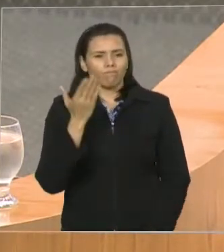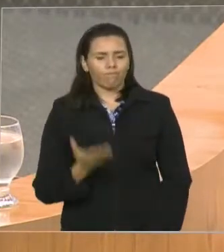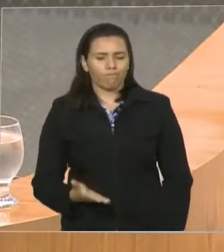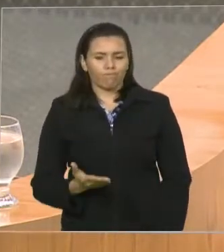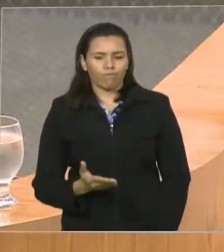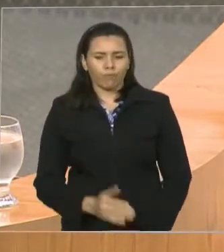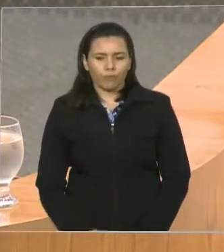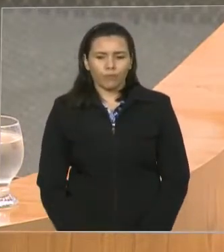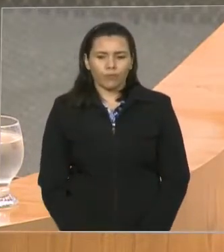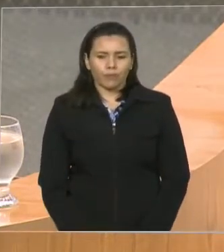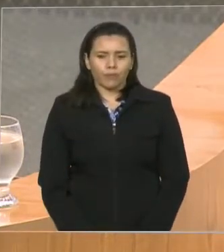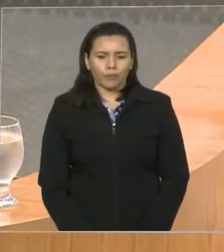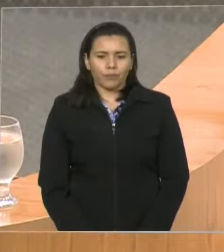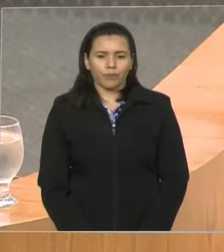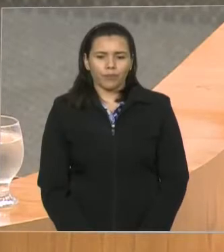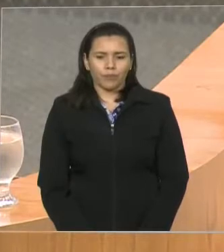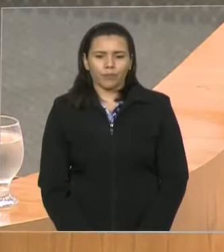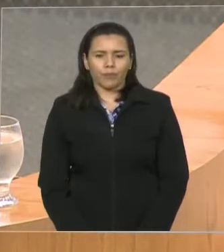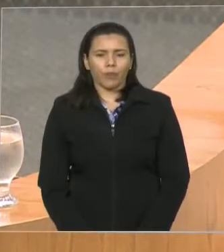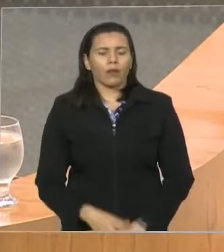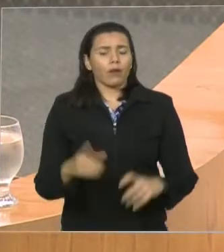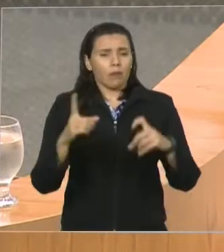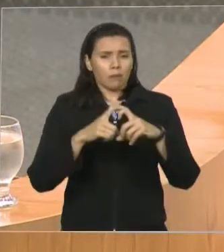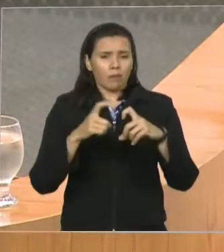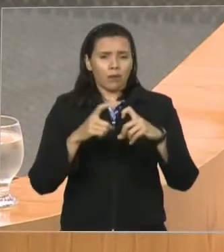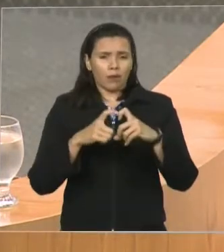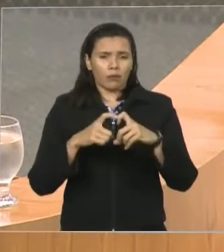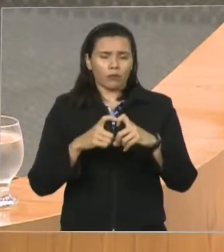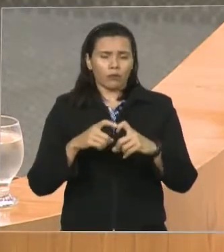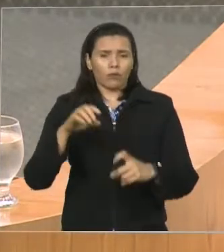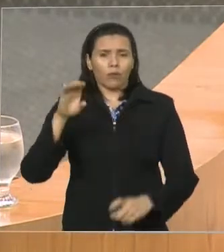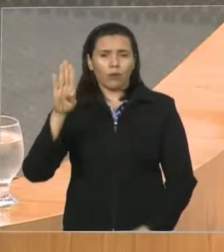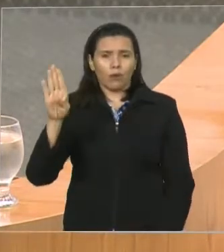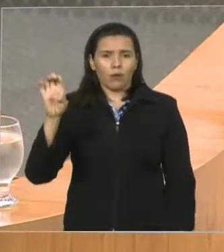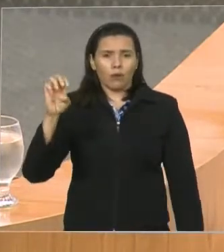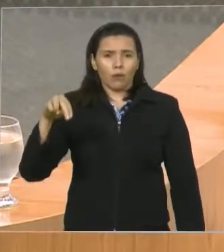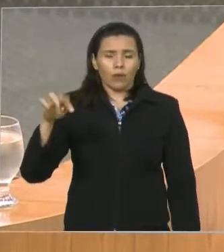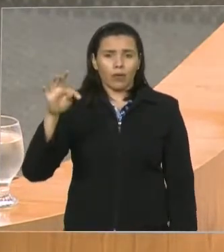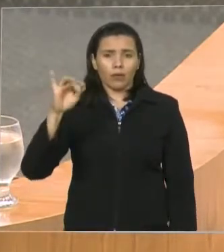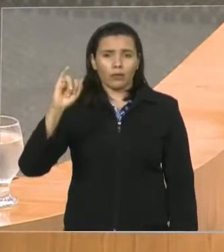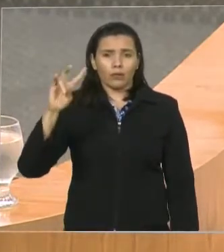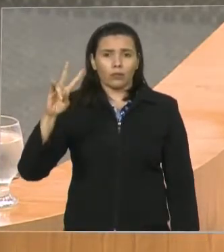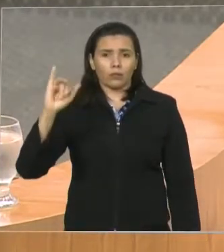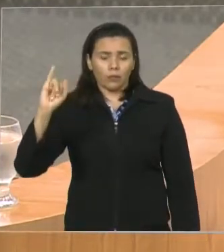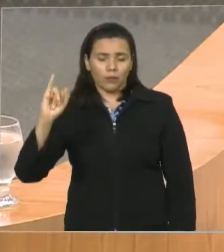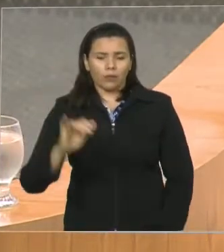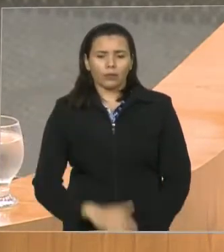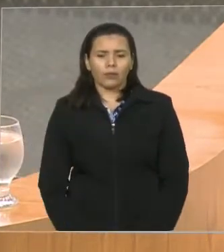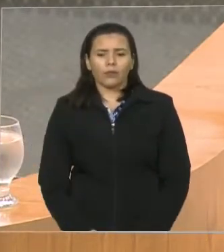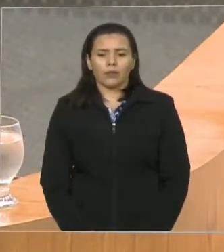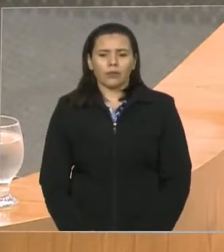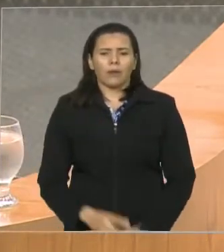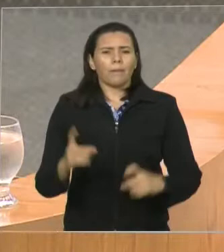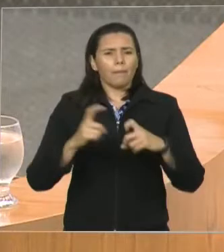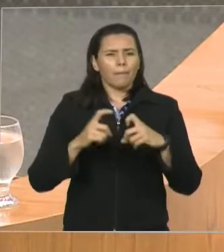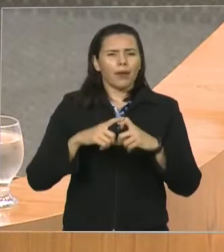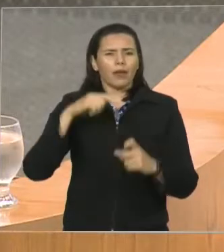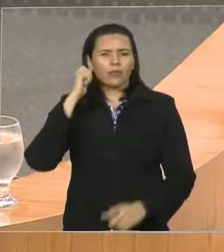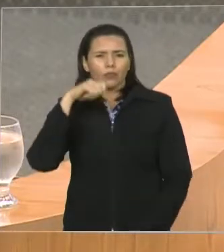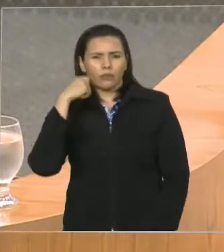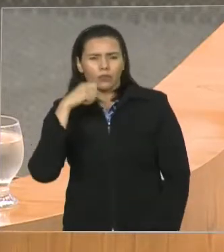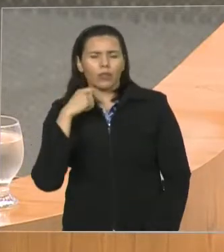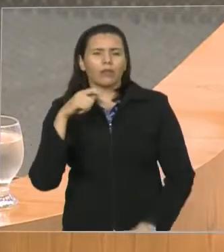E não o Bentivi, mas o doutor Bentivi, médico, advogado, poeta, músico, que